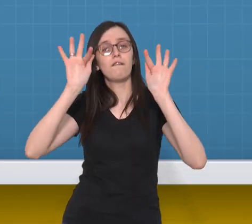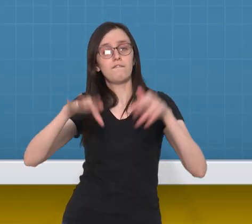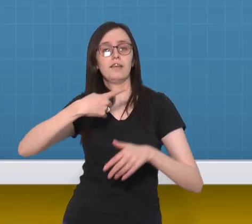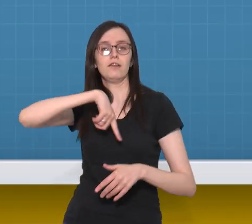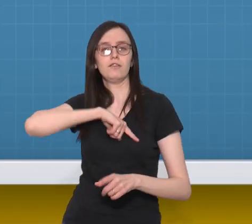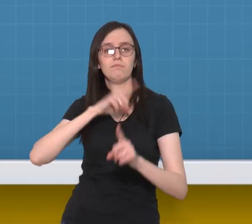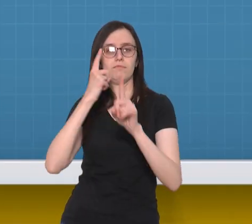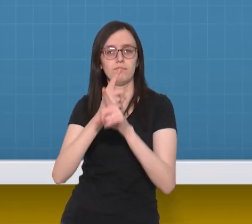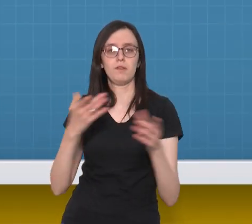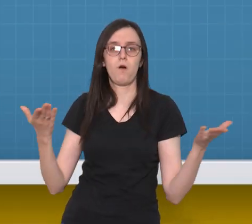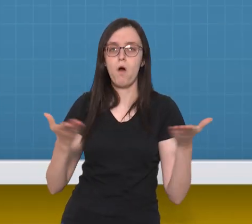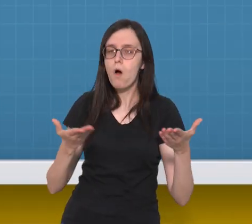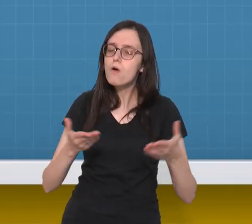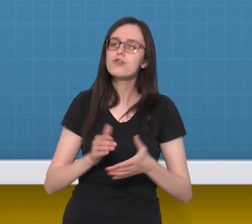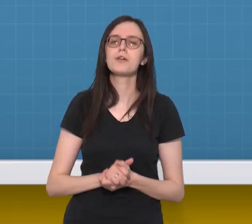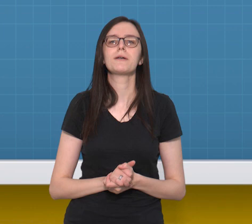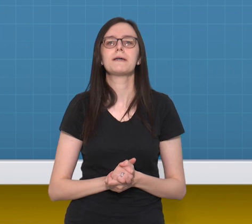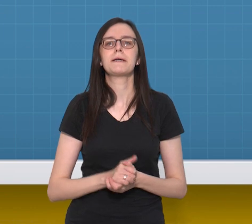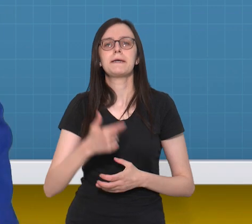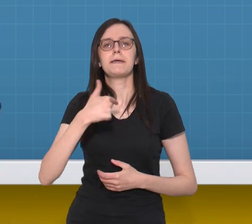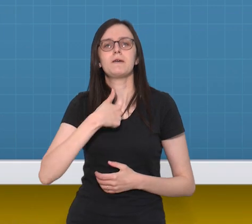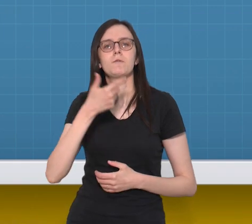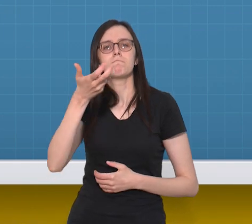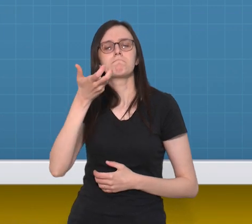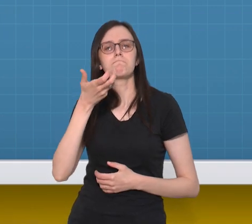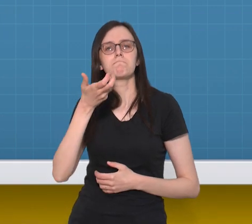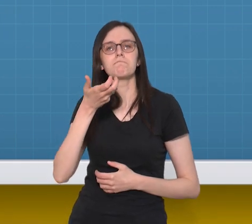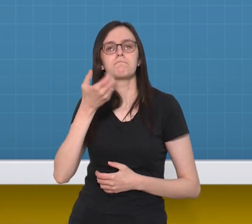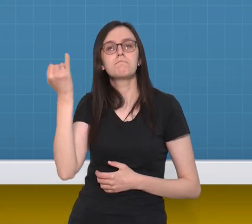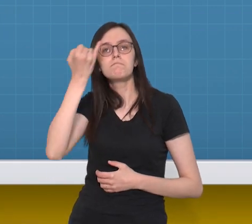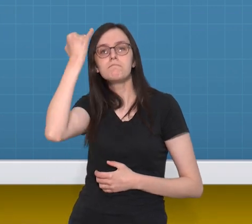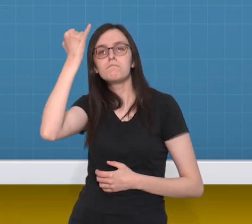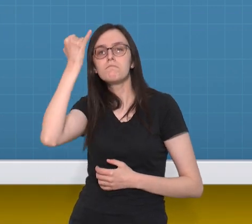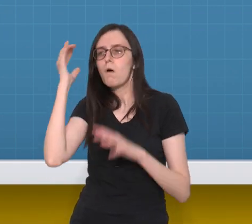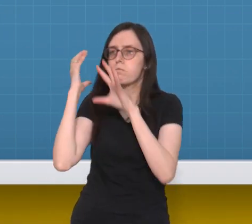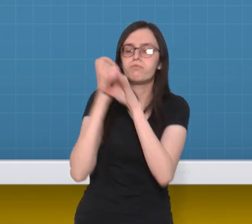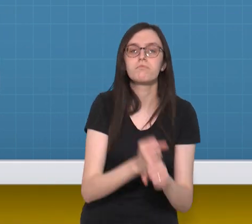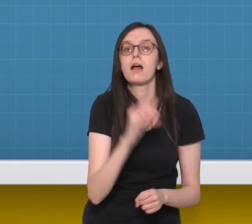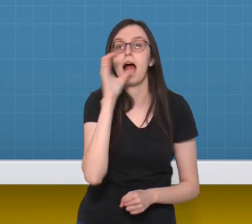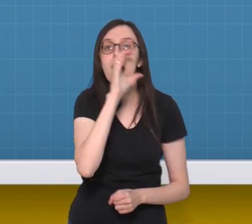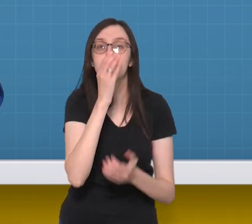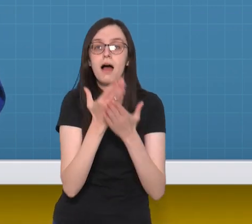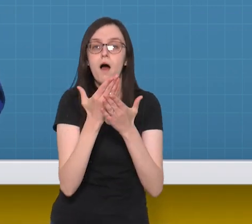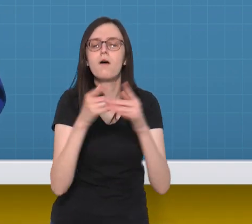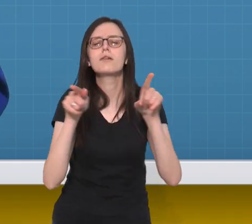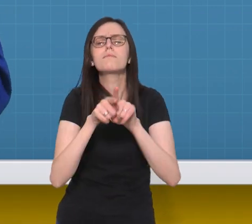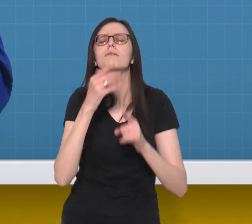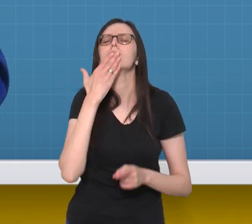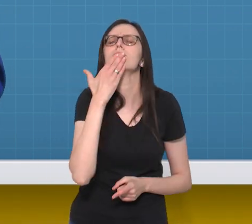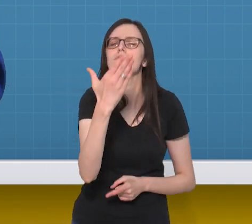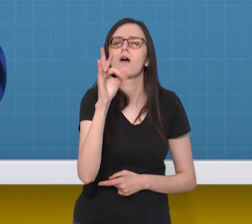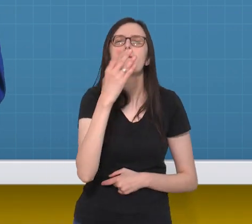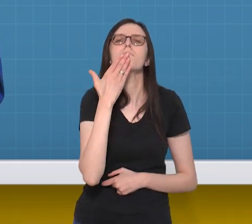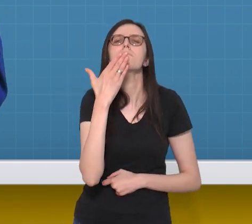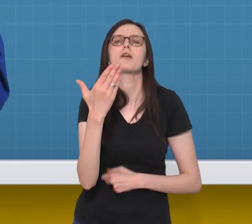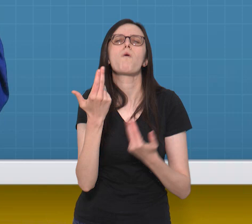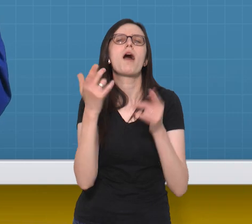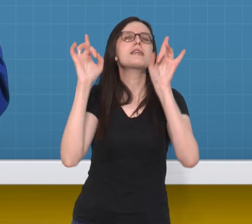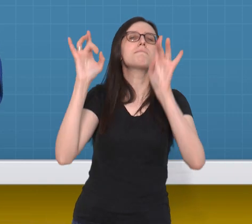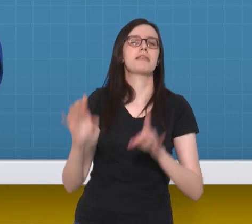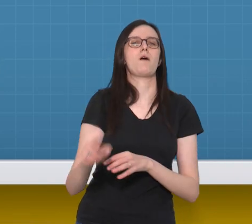ao término do nosso encontro hoje. Eu queria fazer um apanhado da nossa aula bem rapidinho e fazer um